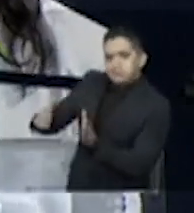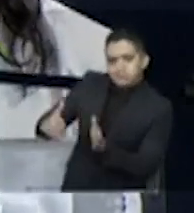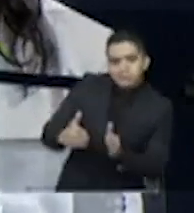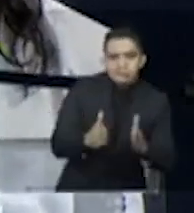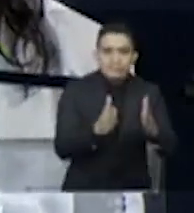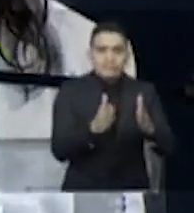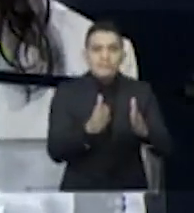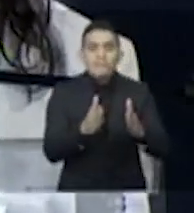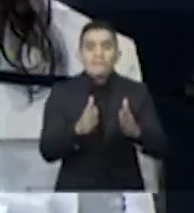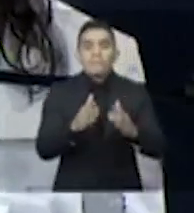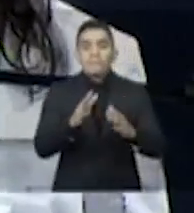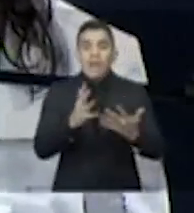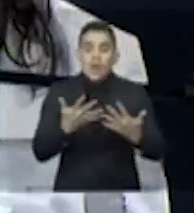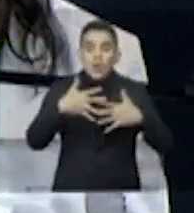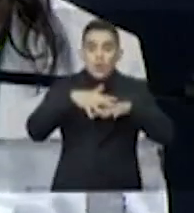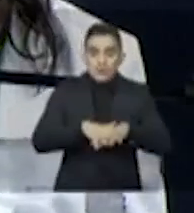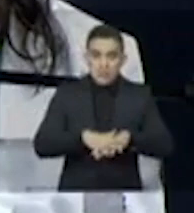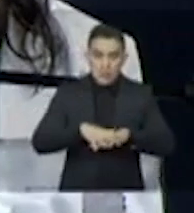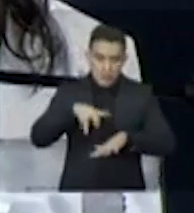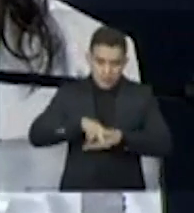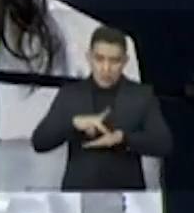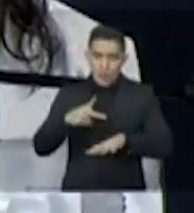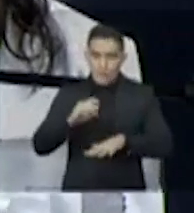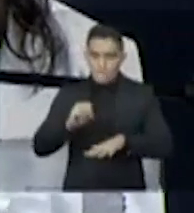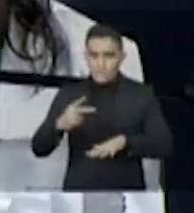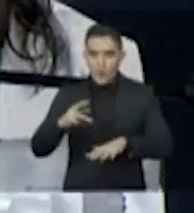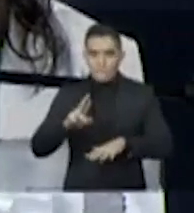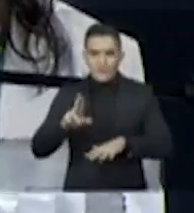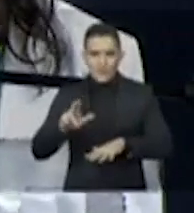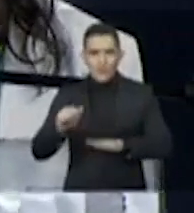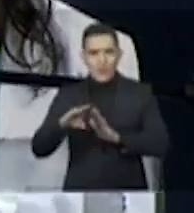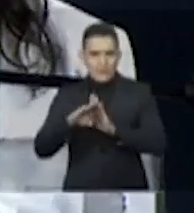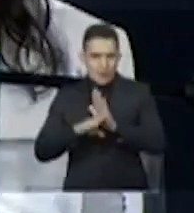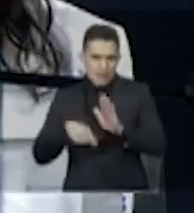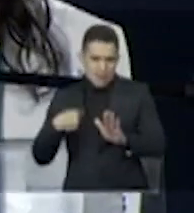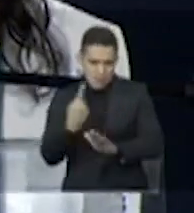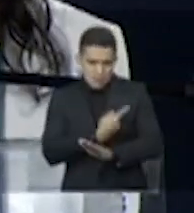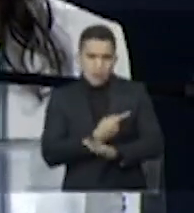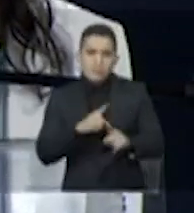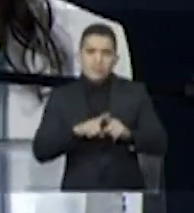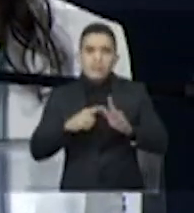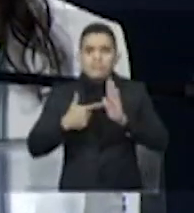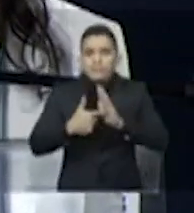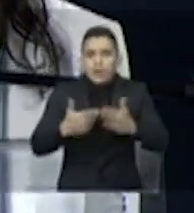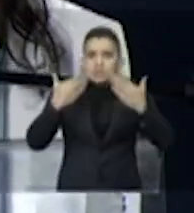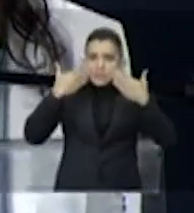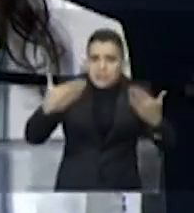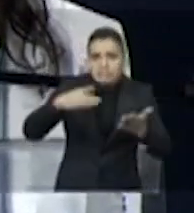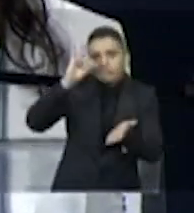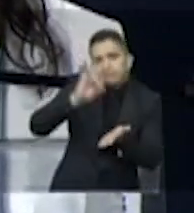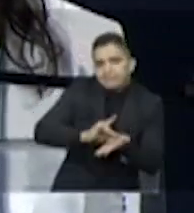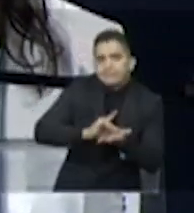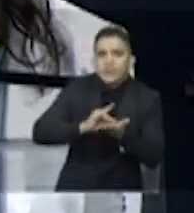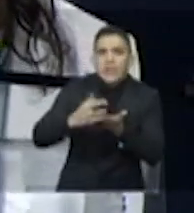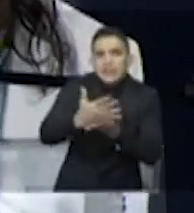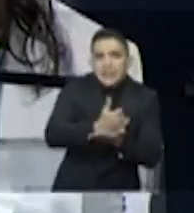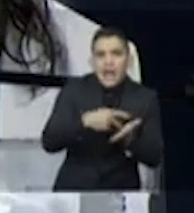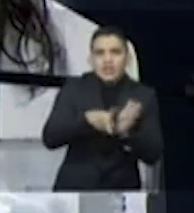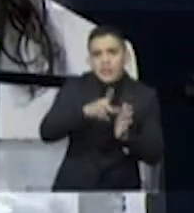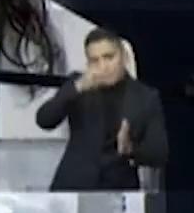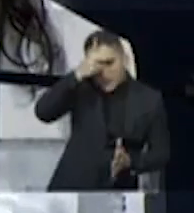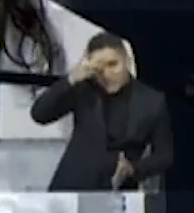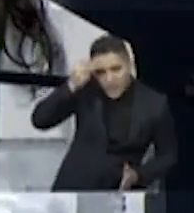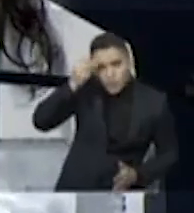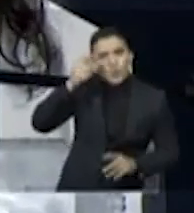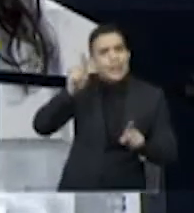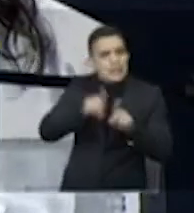inclusão da Pop Rua no censo como parte do déficit habitacional e a determinação de transparência e atualização mensal dos dados apresentados pelas prefeituras, bem